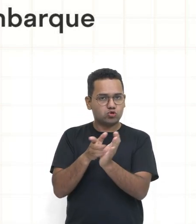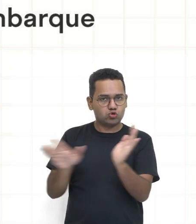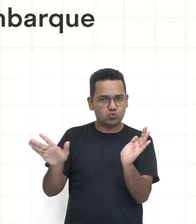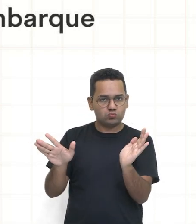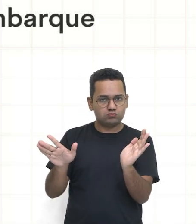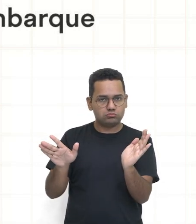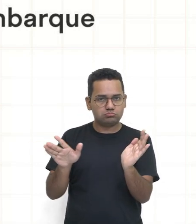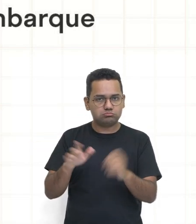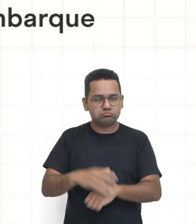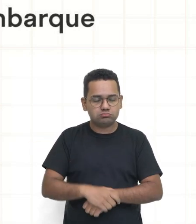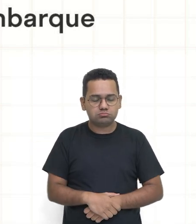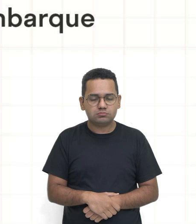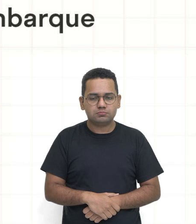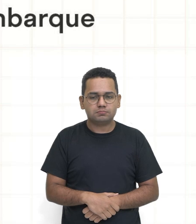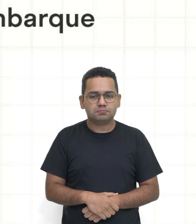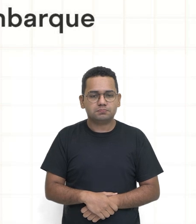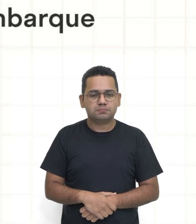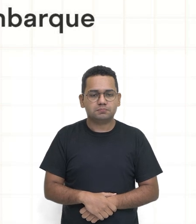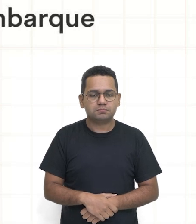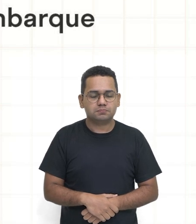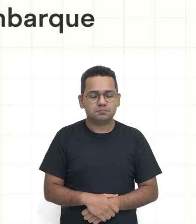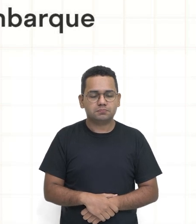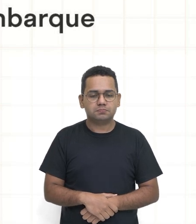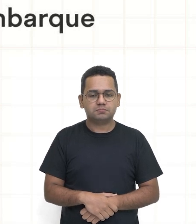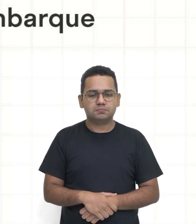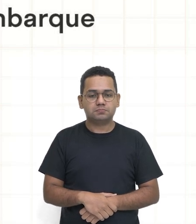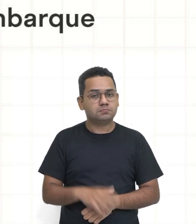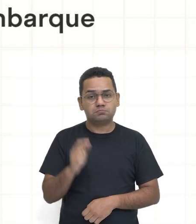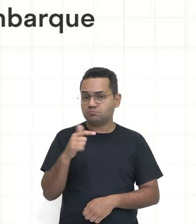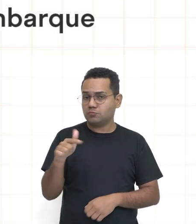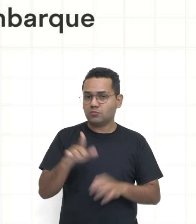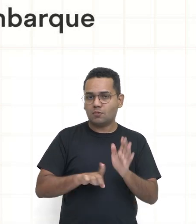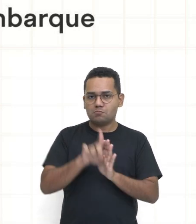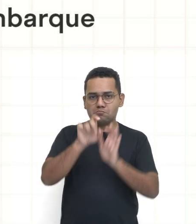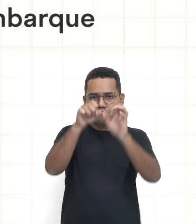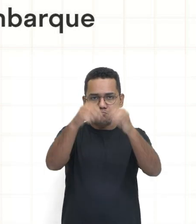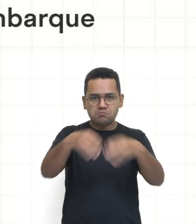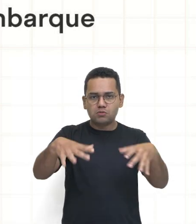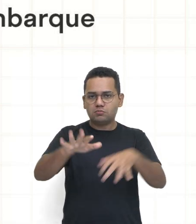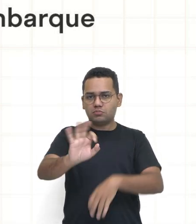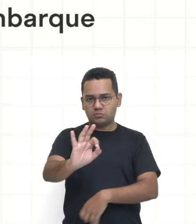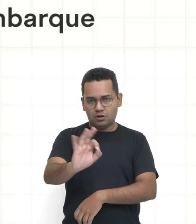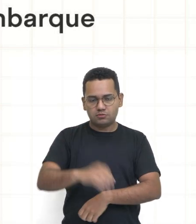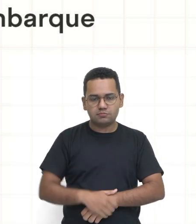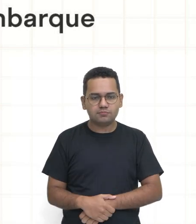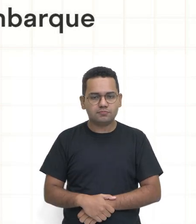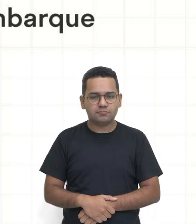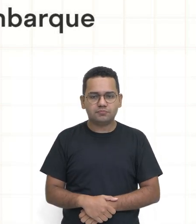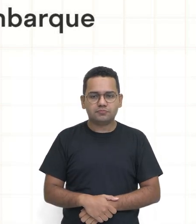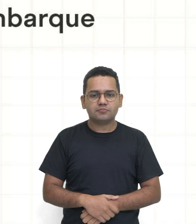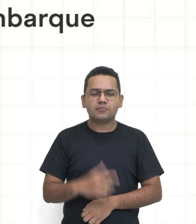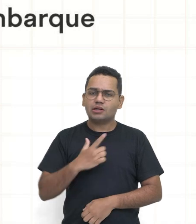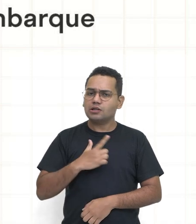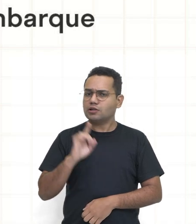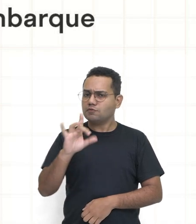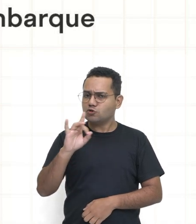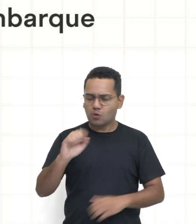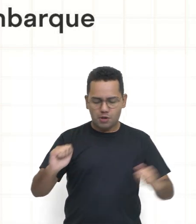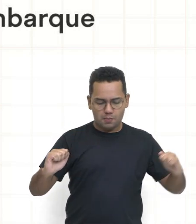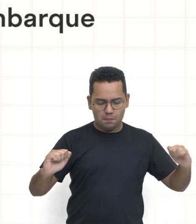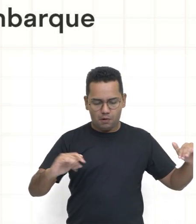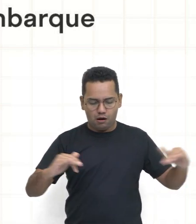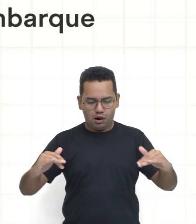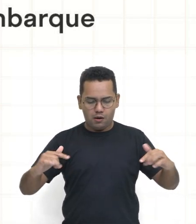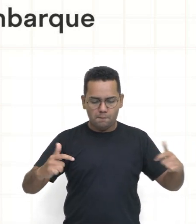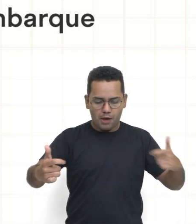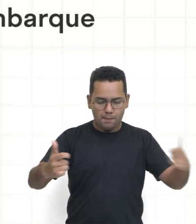MacArthur deste momento da Guerra da Coreia, né? Então não houve a detonação de bombas e continuou o conflito terrestre e também